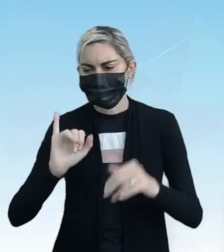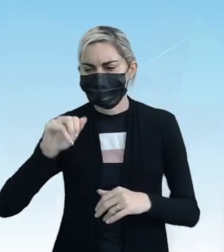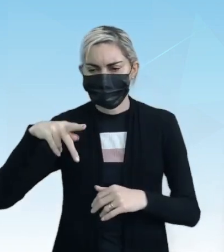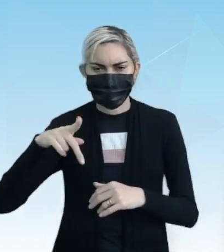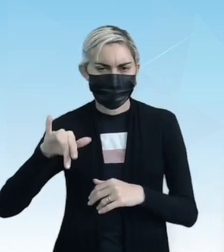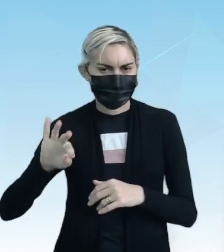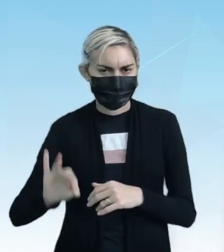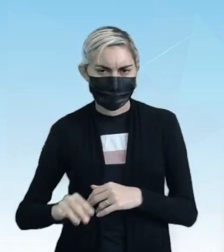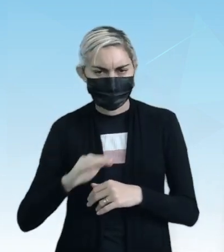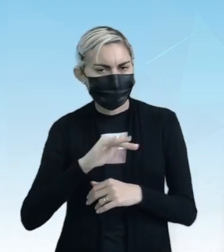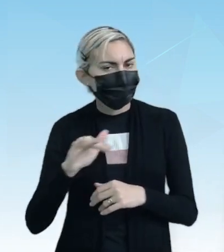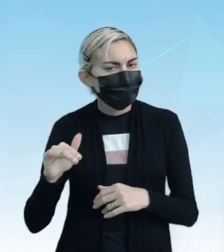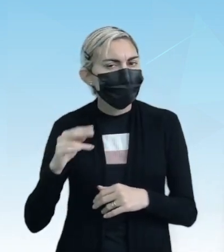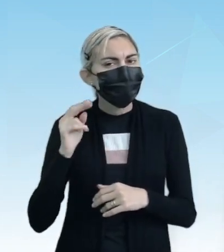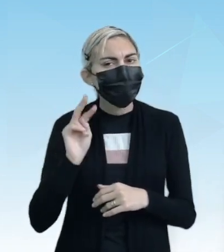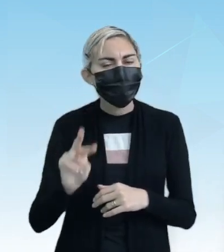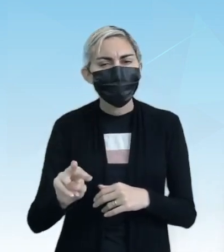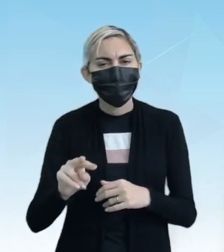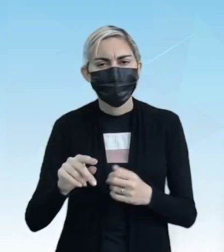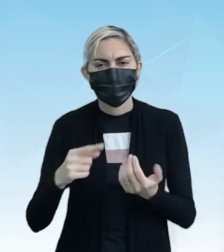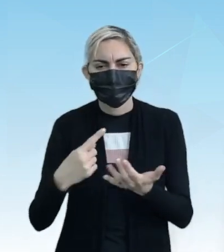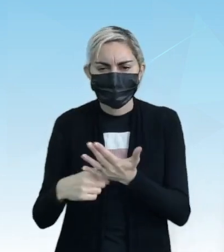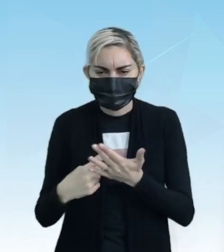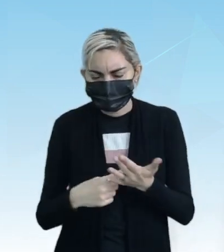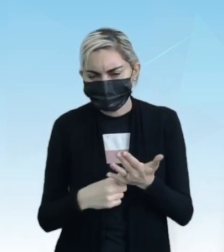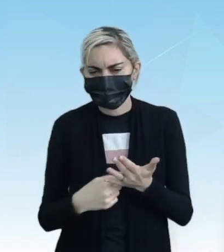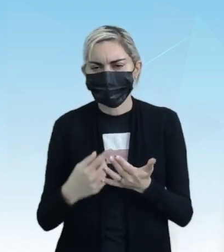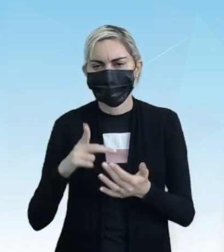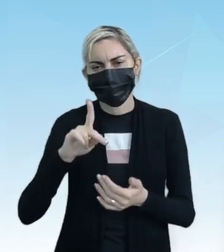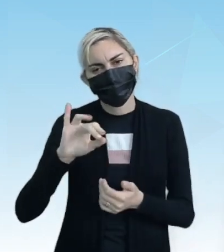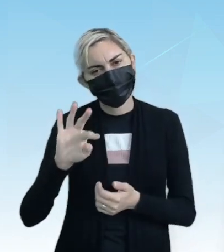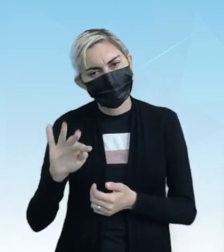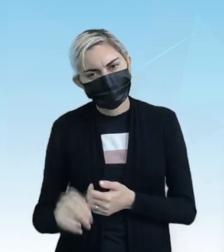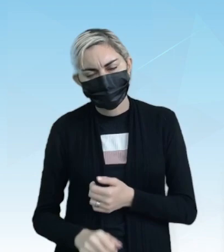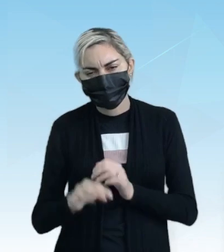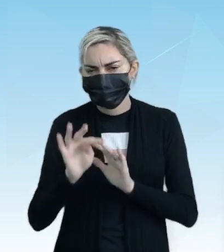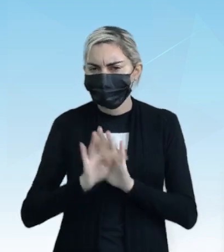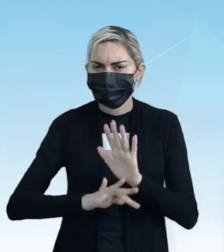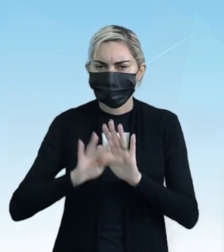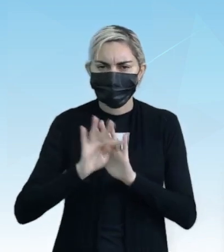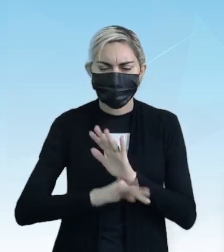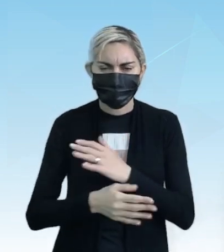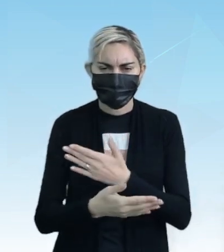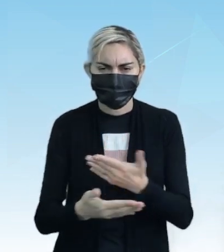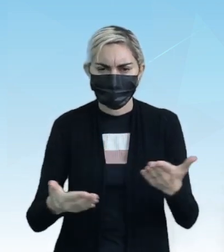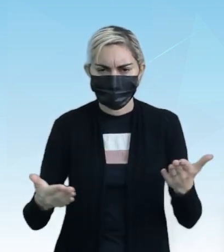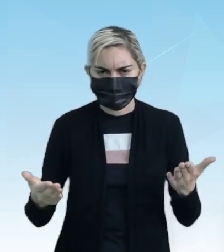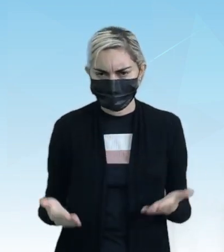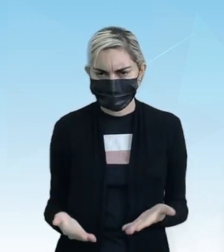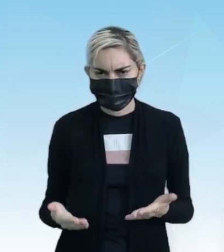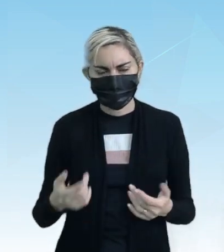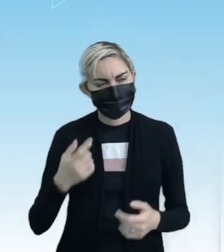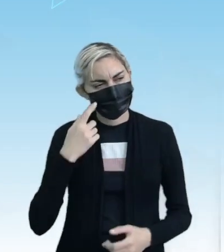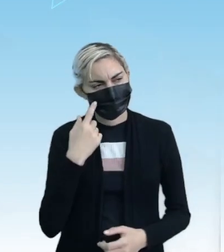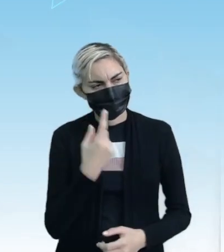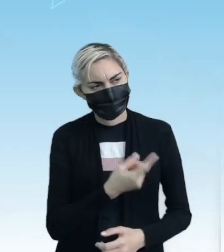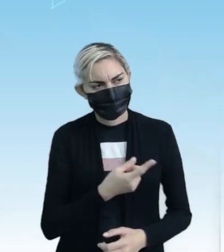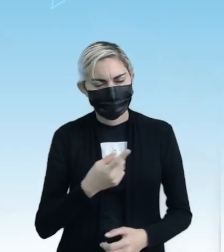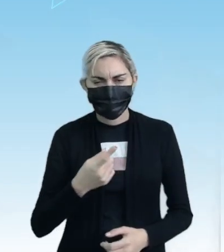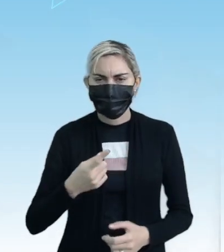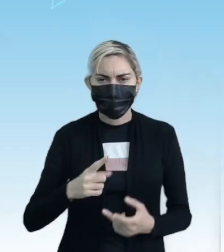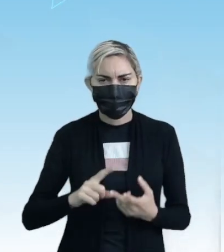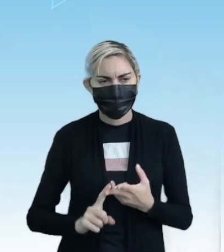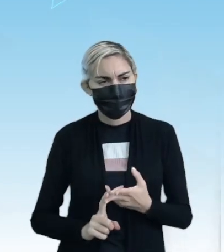implícito, você vai olhar o quê? As marcas, as pistas textuais. Olhem só essa agora. Do